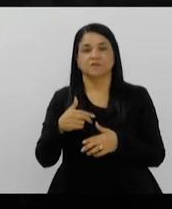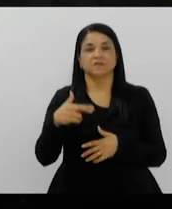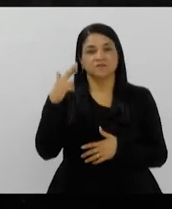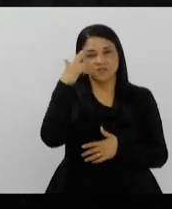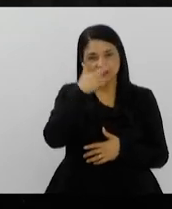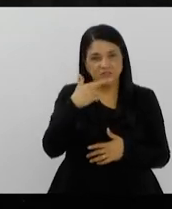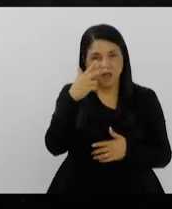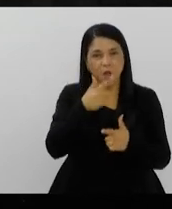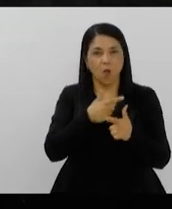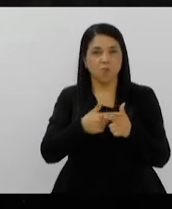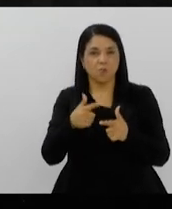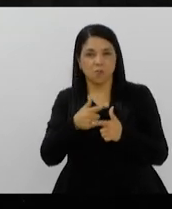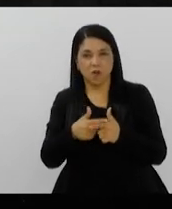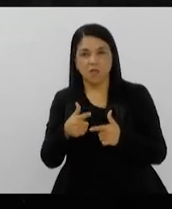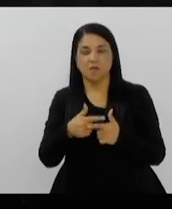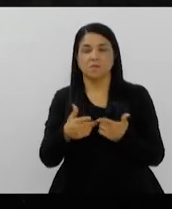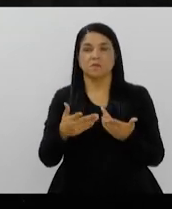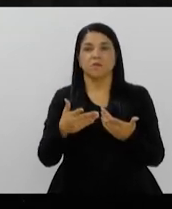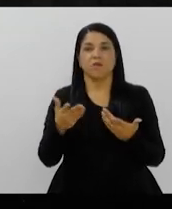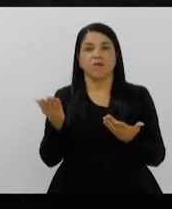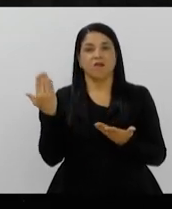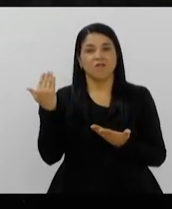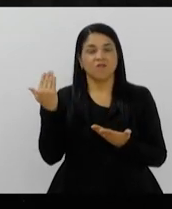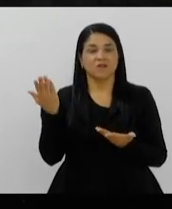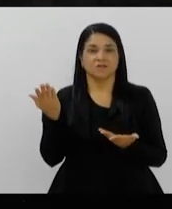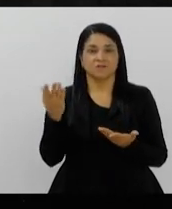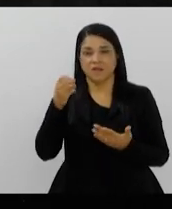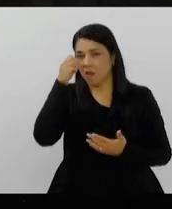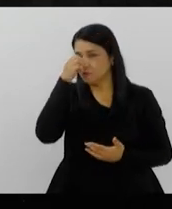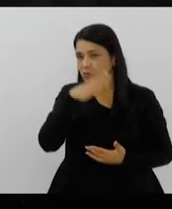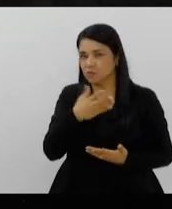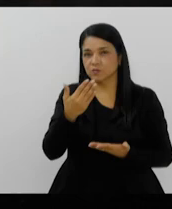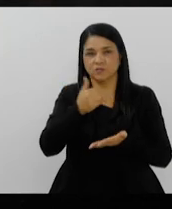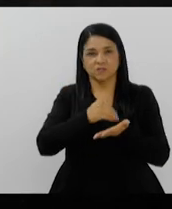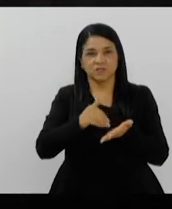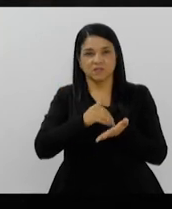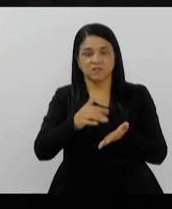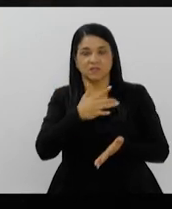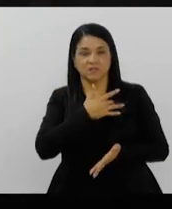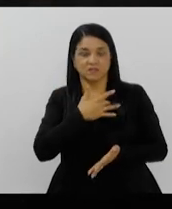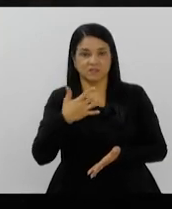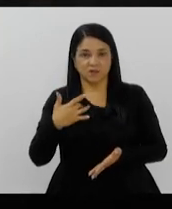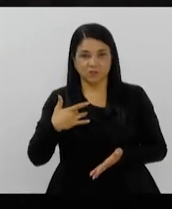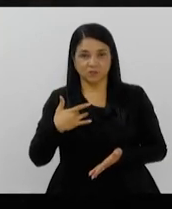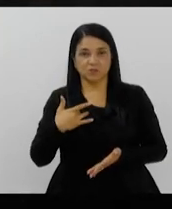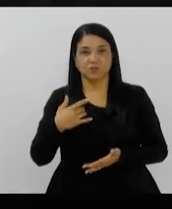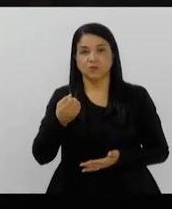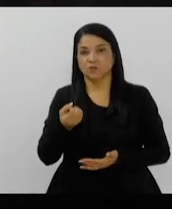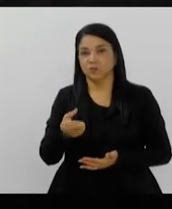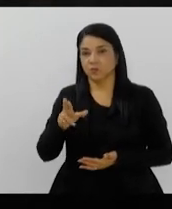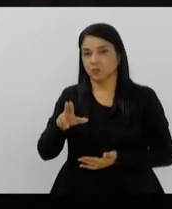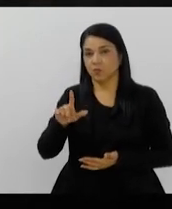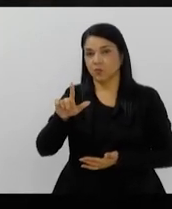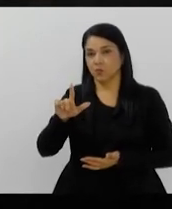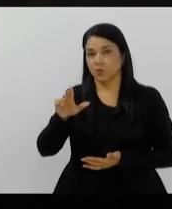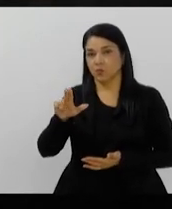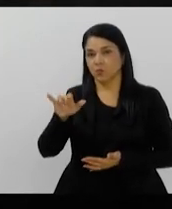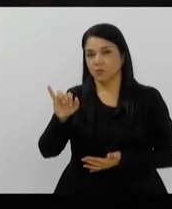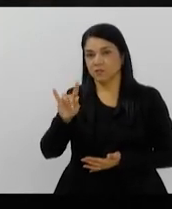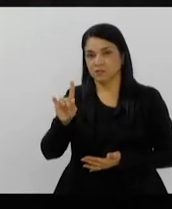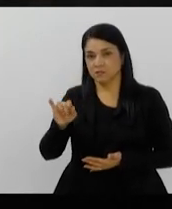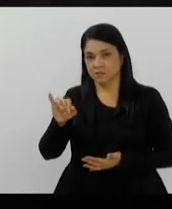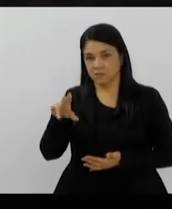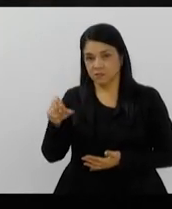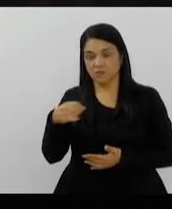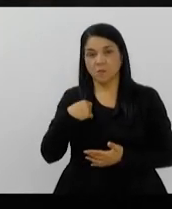aí, recentemente, esse caso absurdo na Secretaria de Estado de Saúde, ao qual o doutor Luizinho, que manda naquela